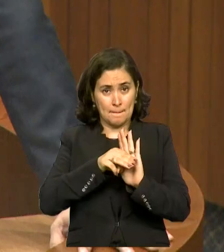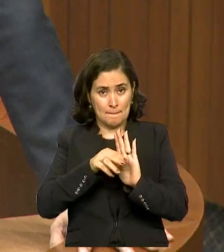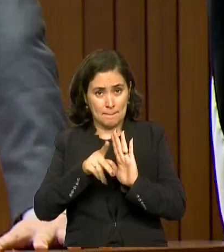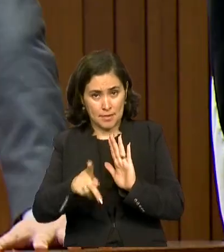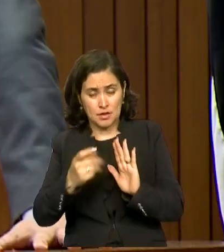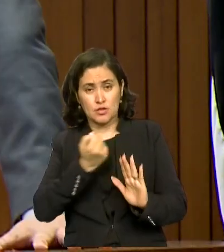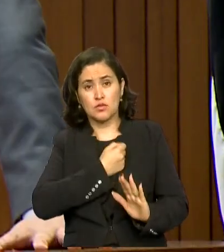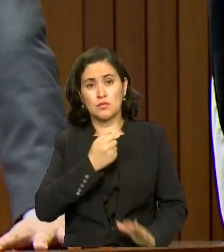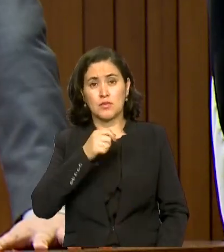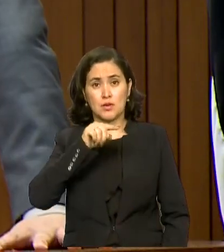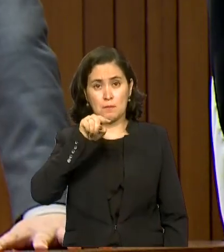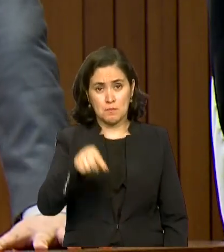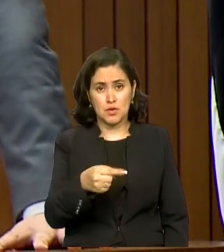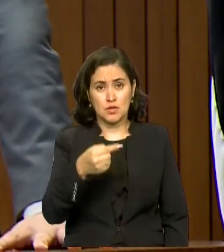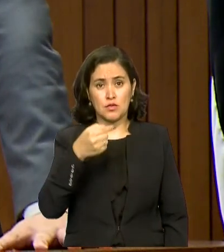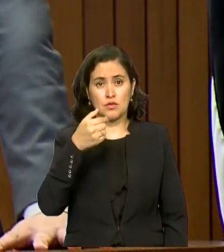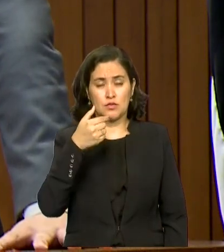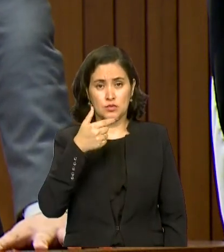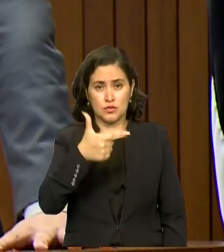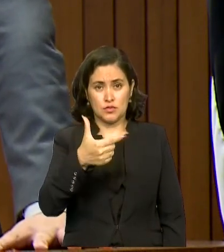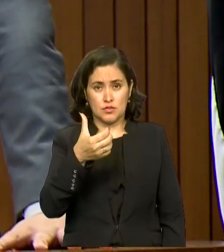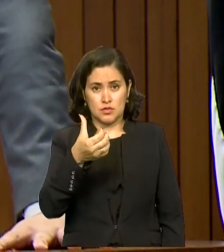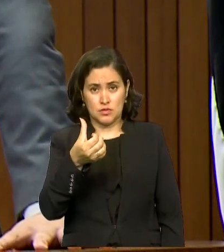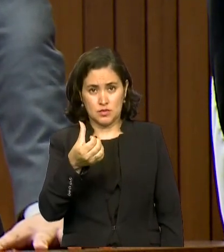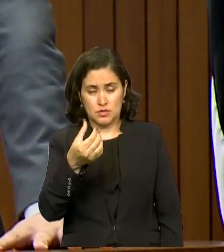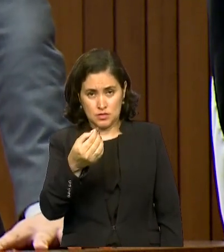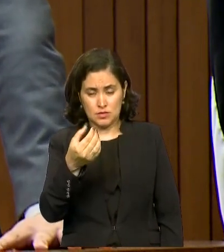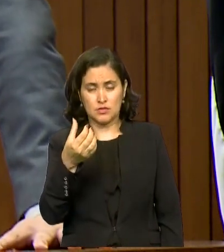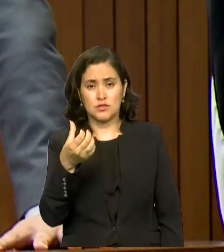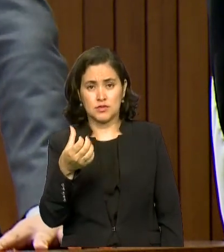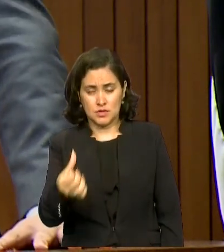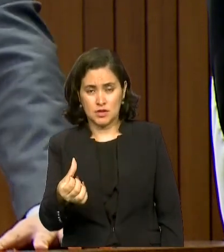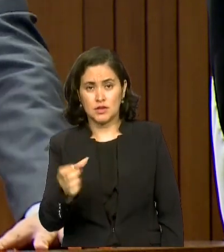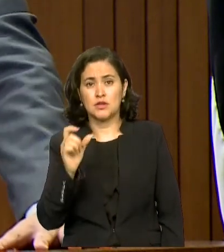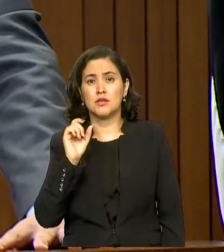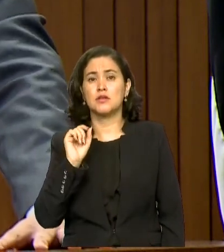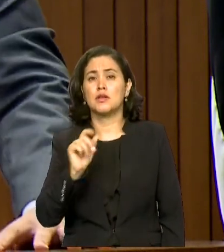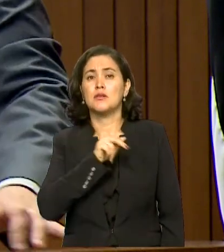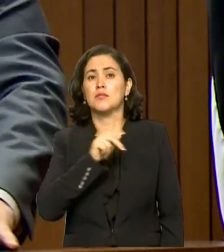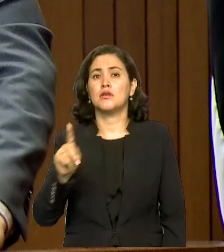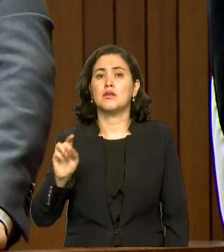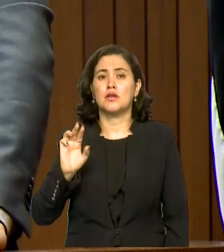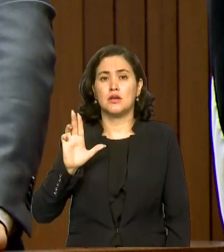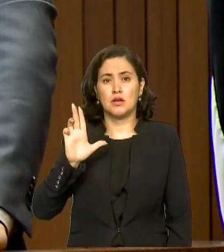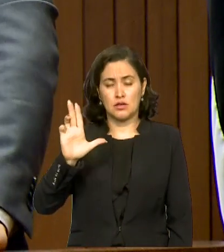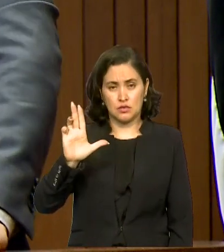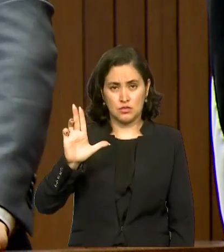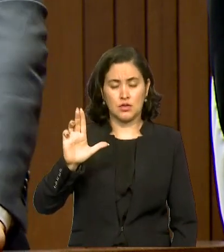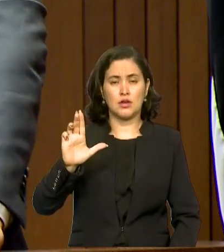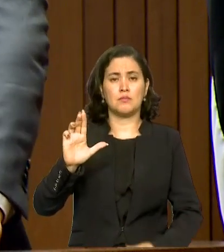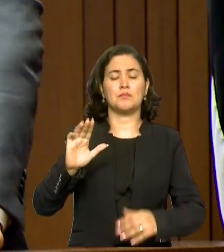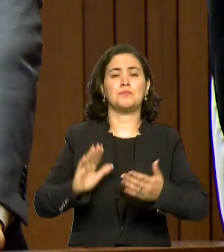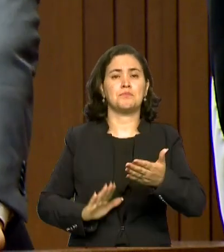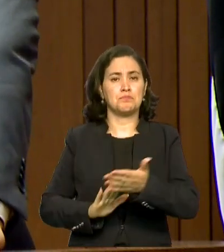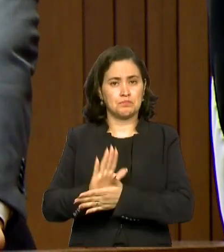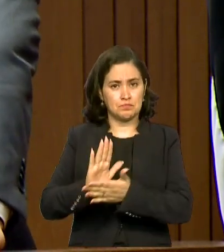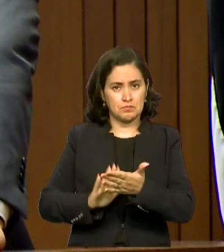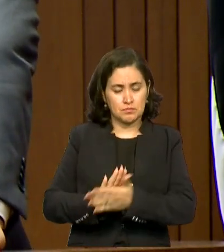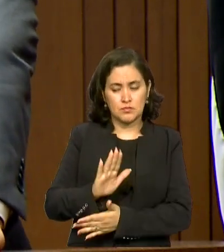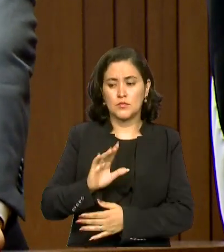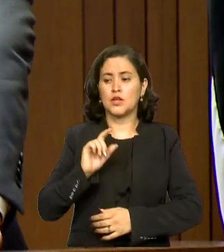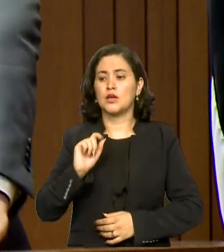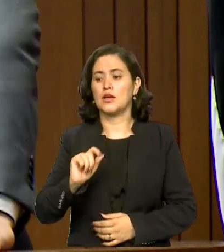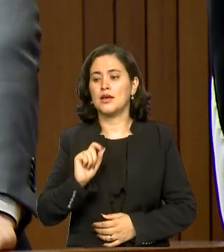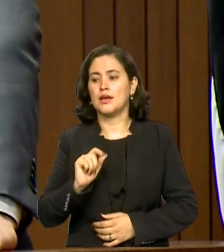editada pelo presidente Luiz Inácio Lula da Silva, que reajusta a tabela de descontos do imposto de renda.